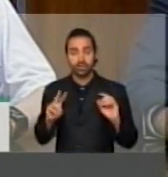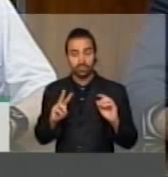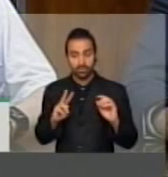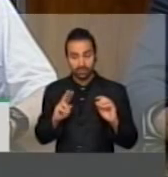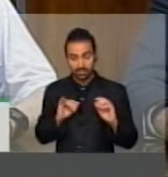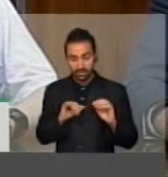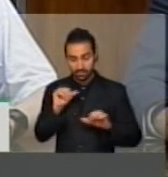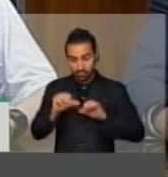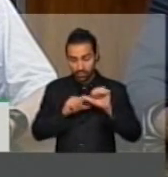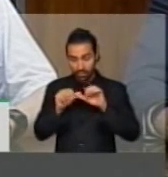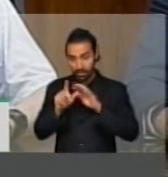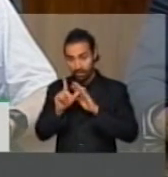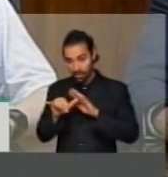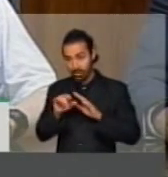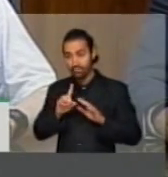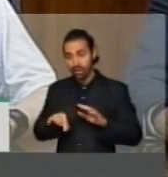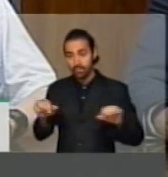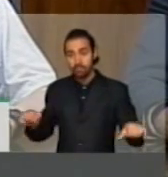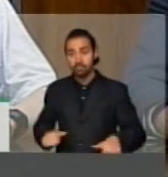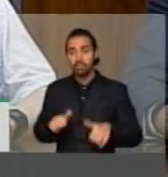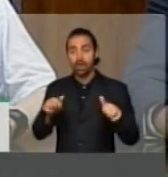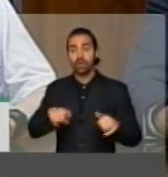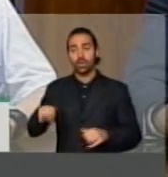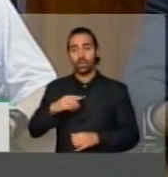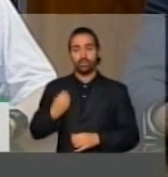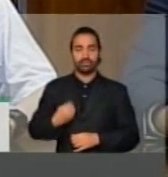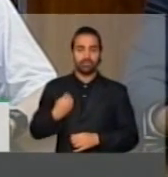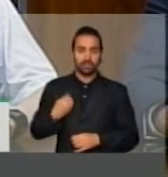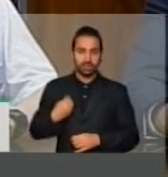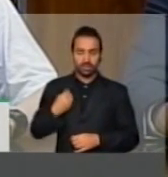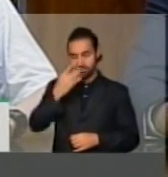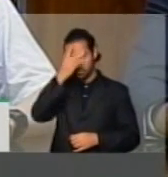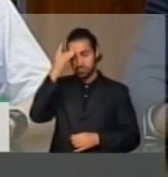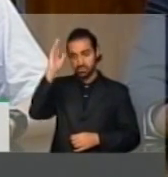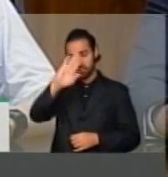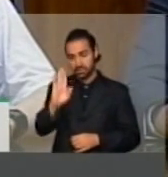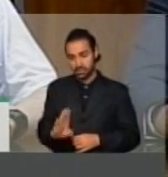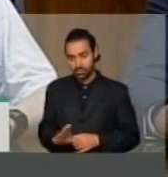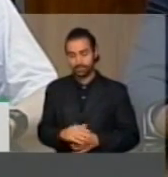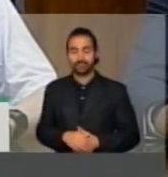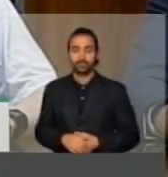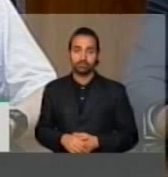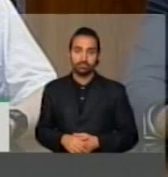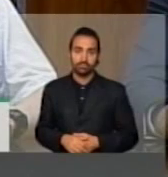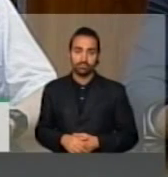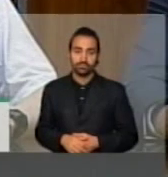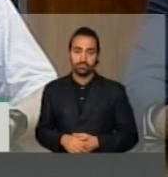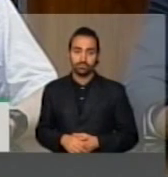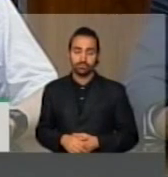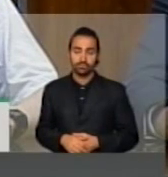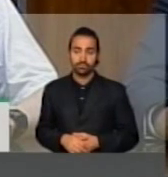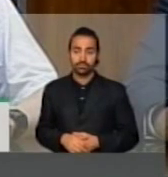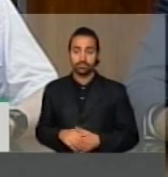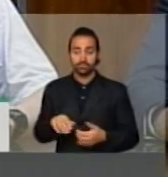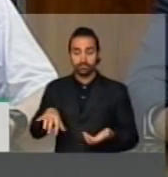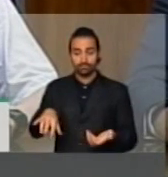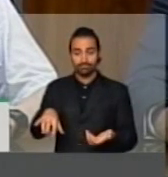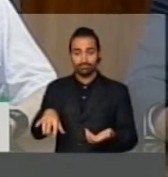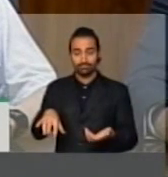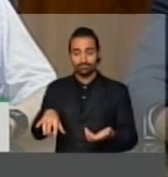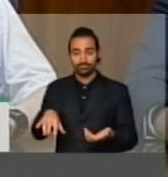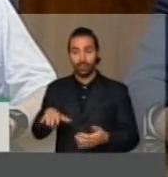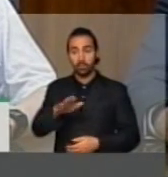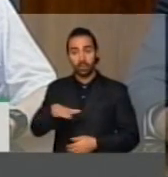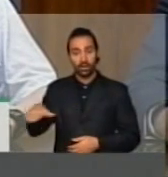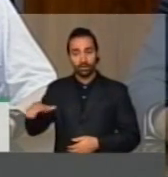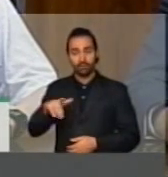em Brasília. Os vereadores mirins de Blumenau estão em Brasília desde a última quarta-feira numa viagem para conhecer a estrutura